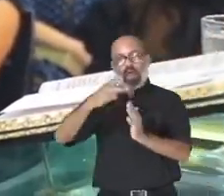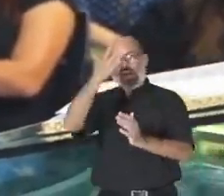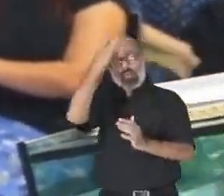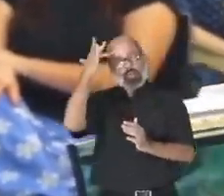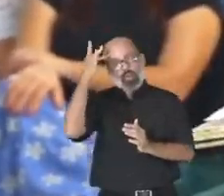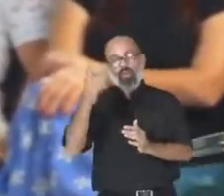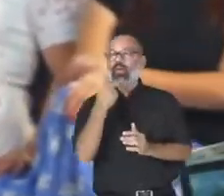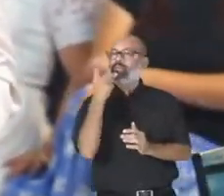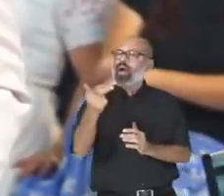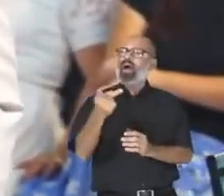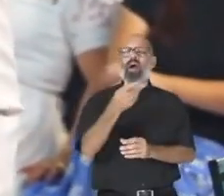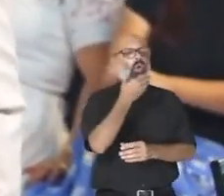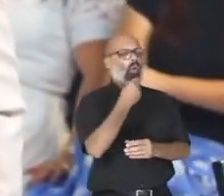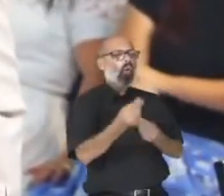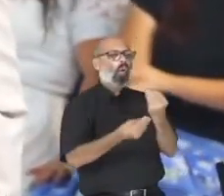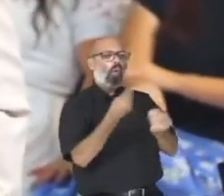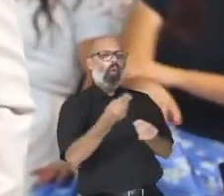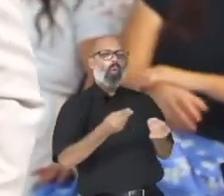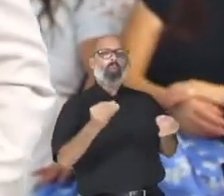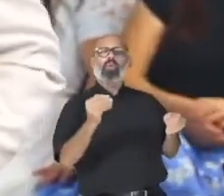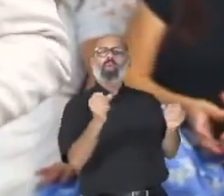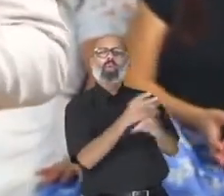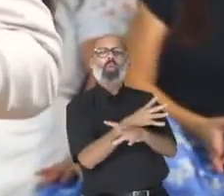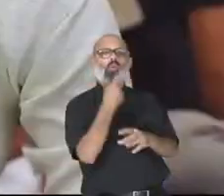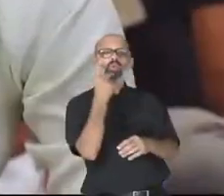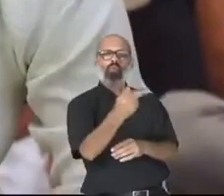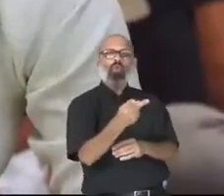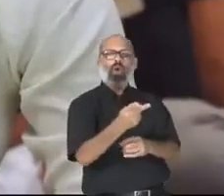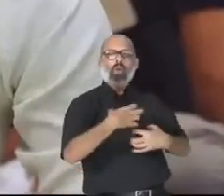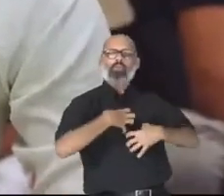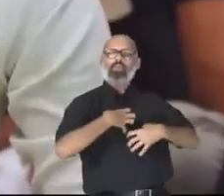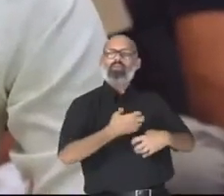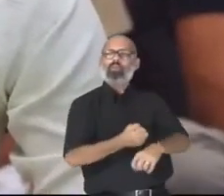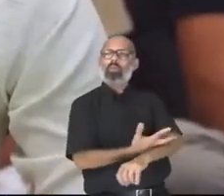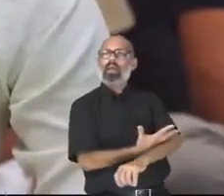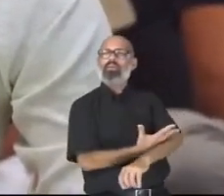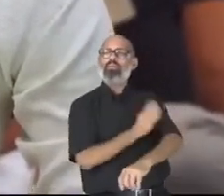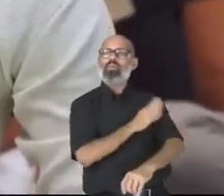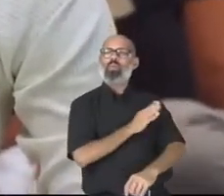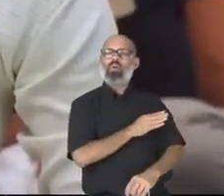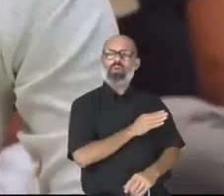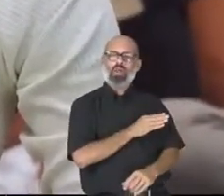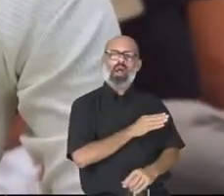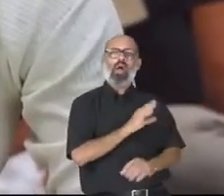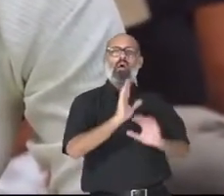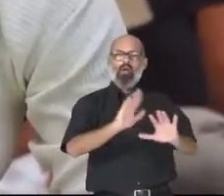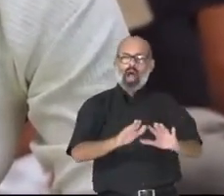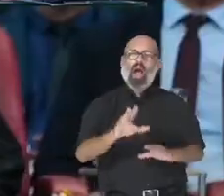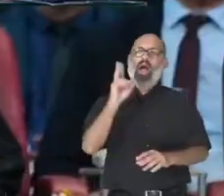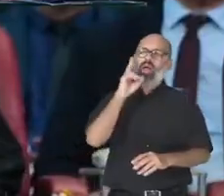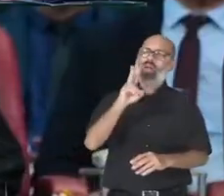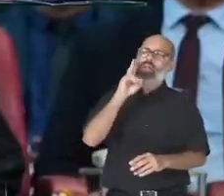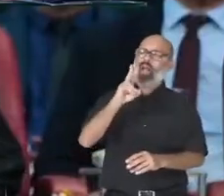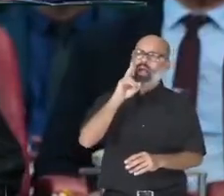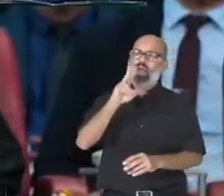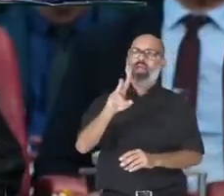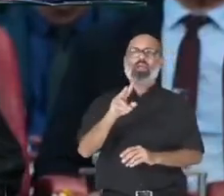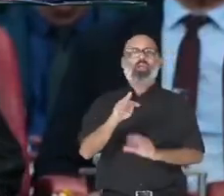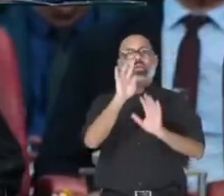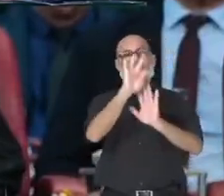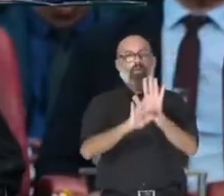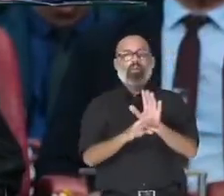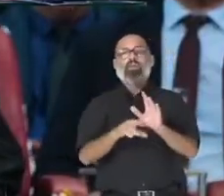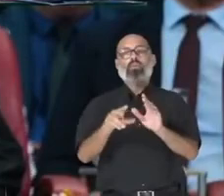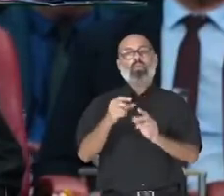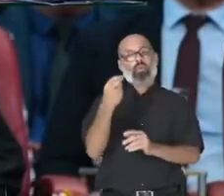que homem é esse? Que tudo que ele fala mexe com o coração da gente. Vocês devem se lembrar do testemunho daqueles dois